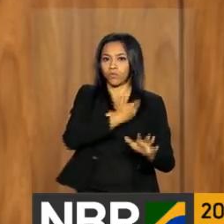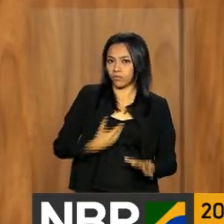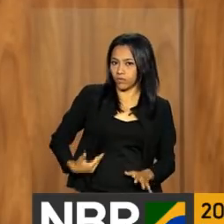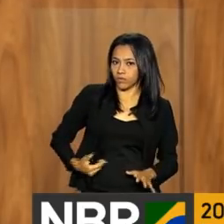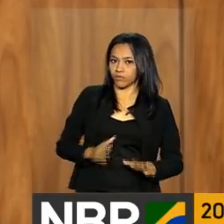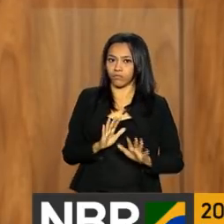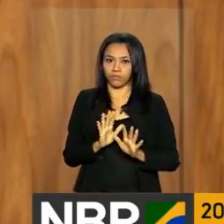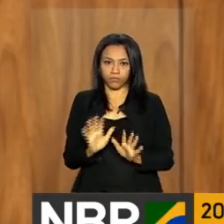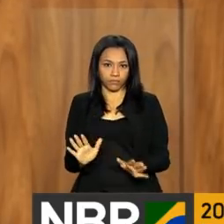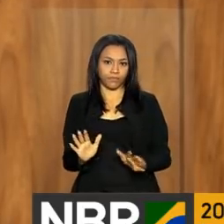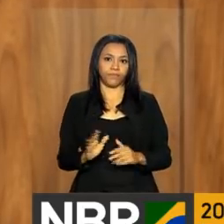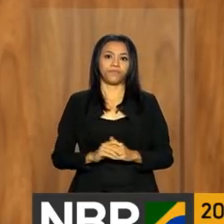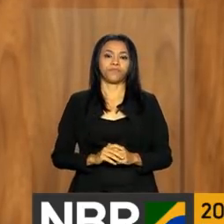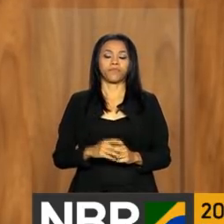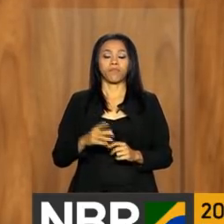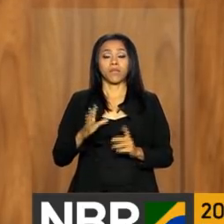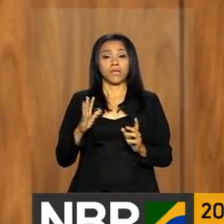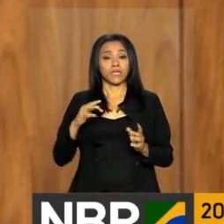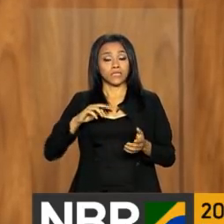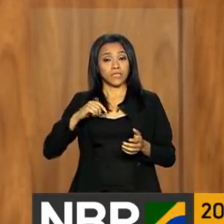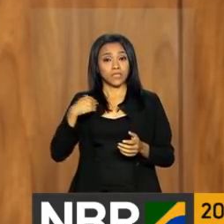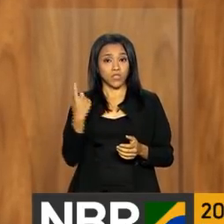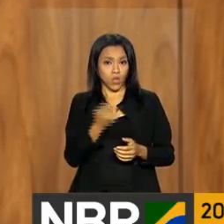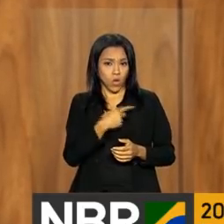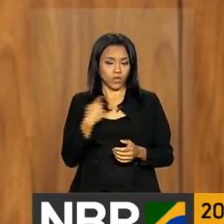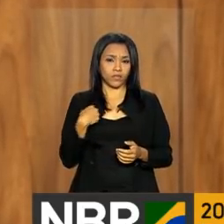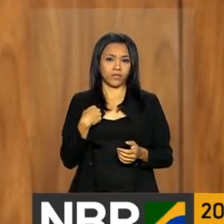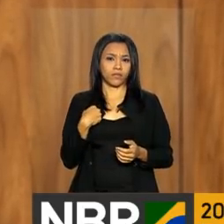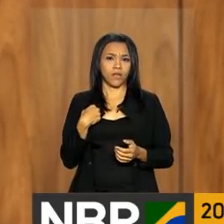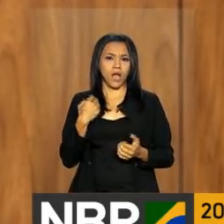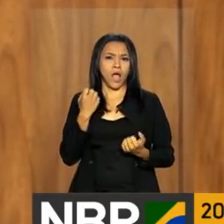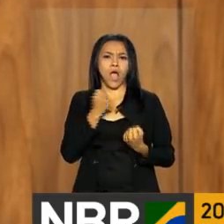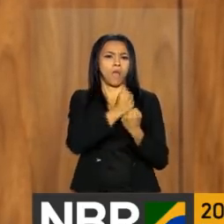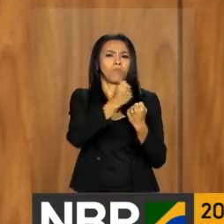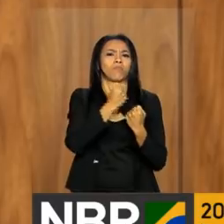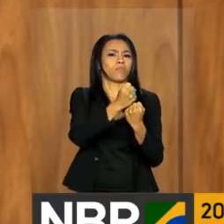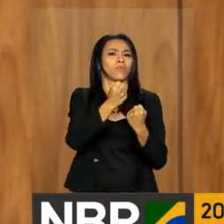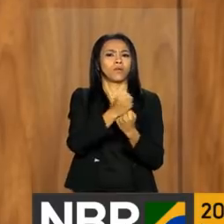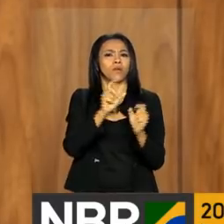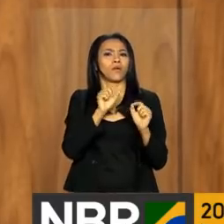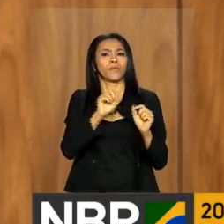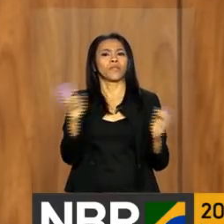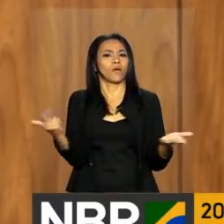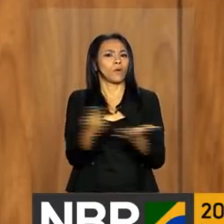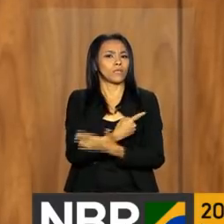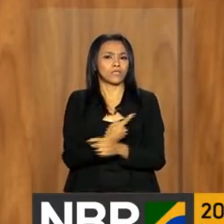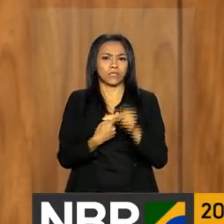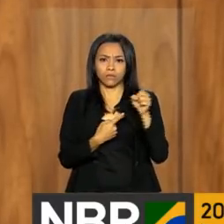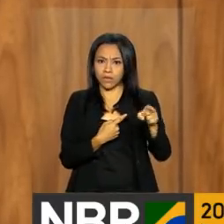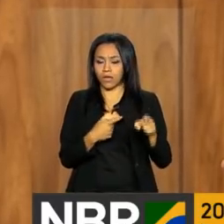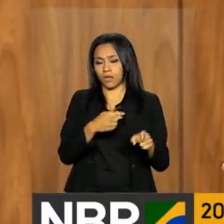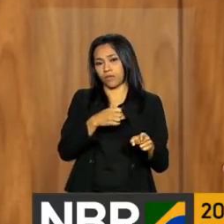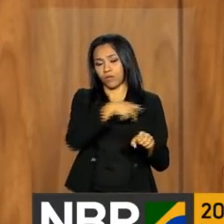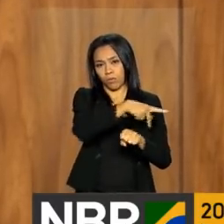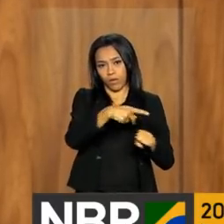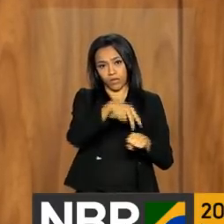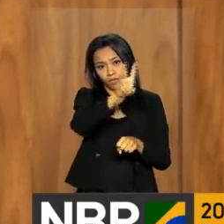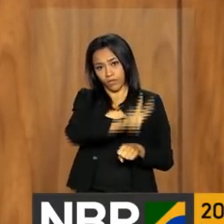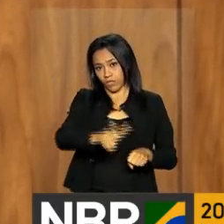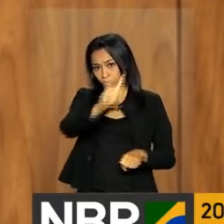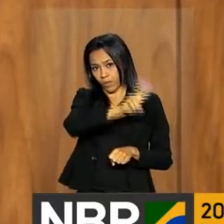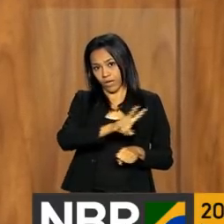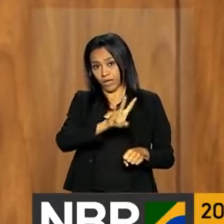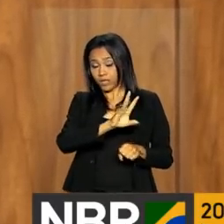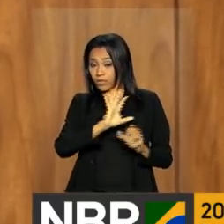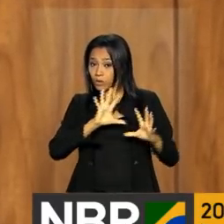não significa que nós patrocinemos o que está acontecendo na Venezuela sob o foco político. O